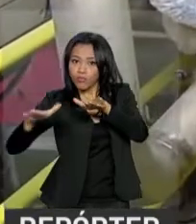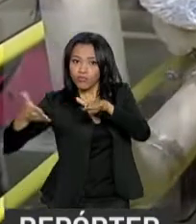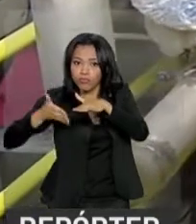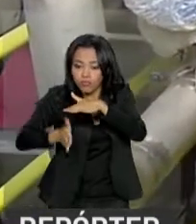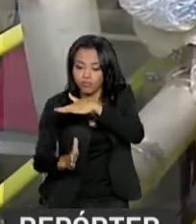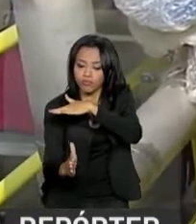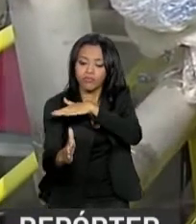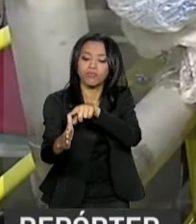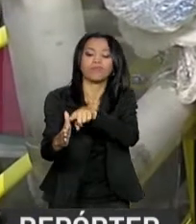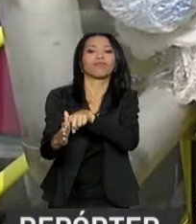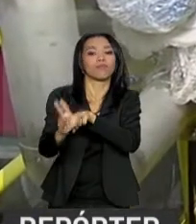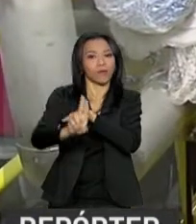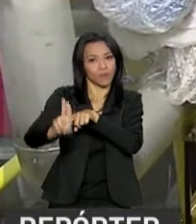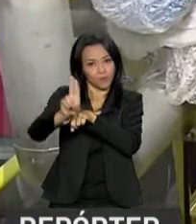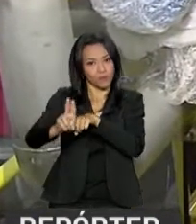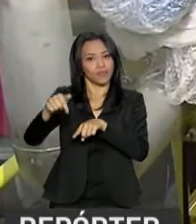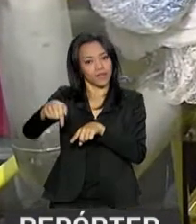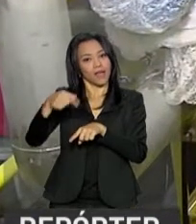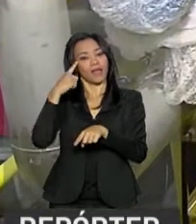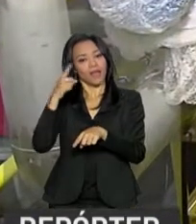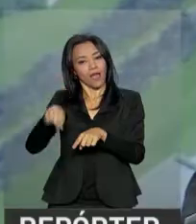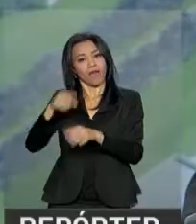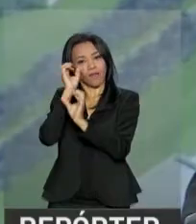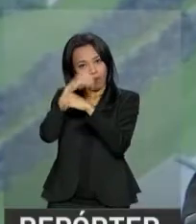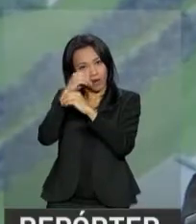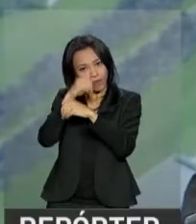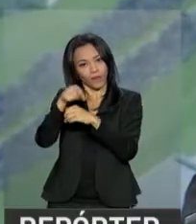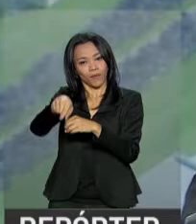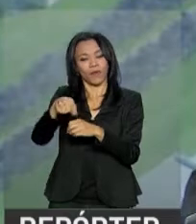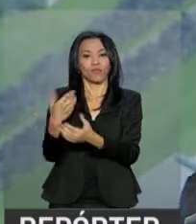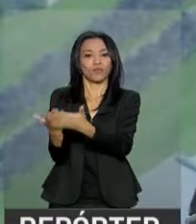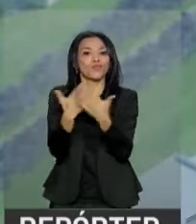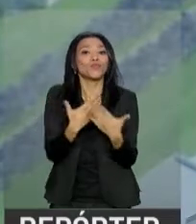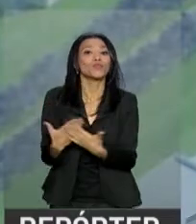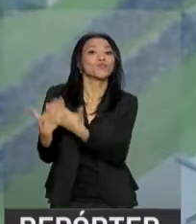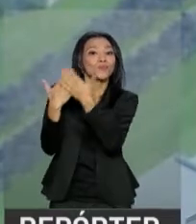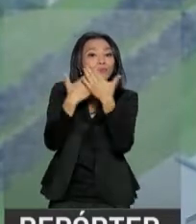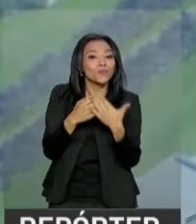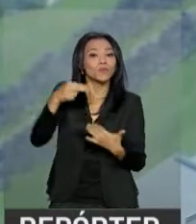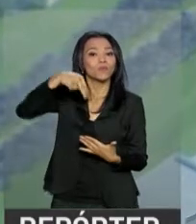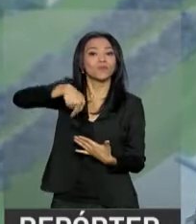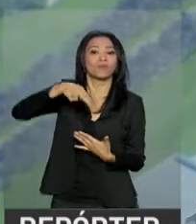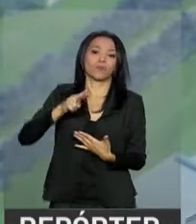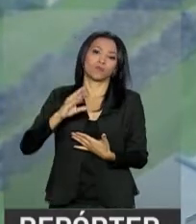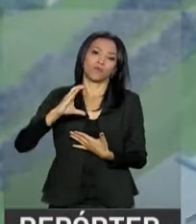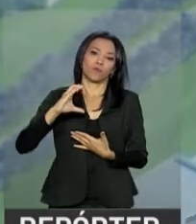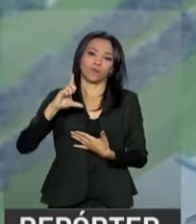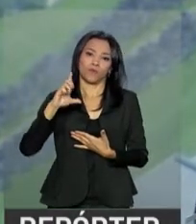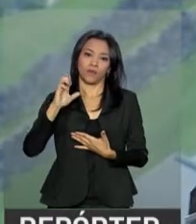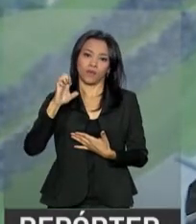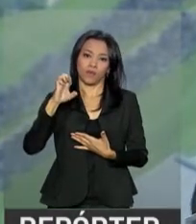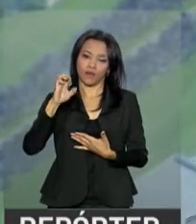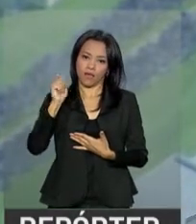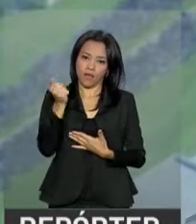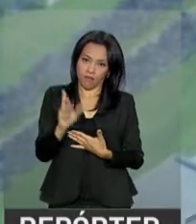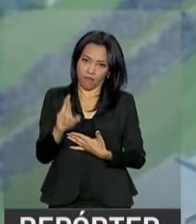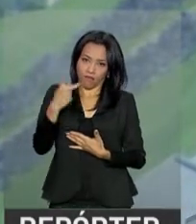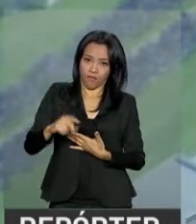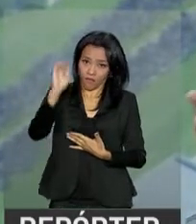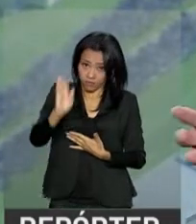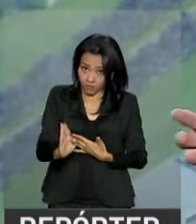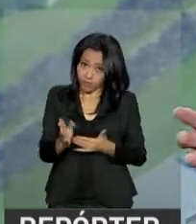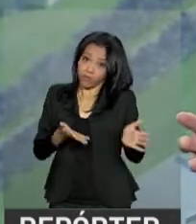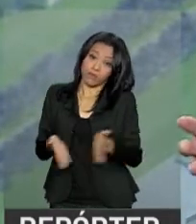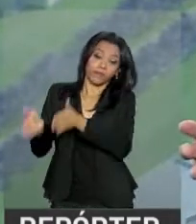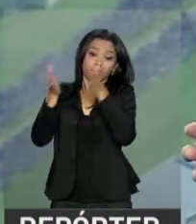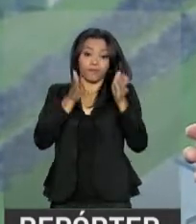oratório para o programa nuclear brasileiro estas instalações de que estamos falando por si só dão